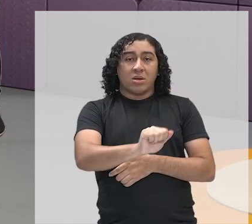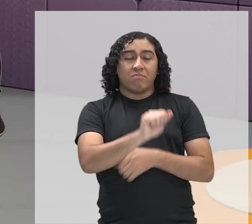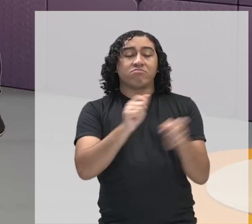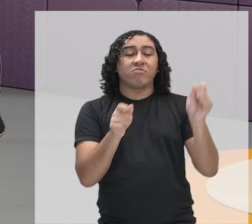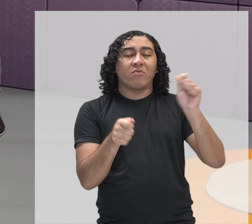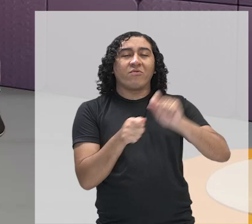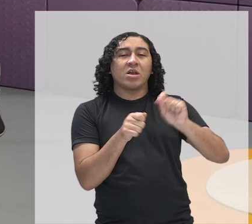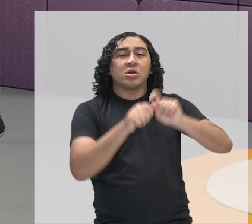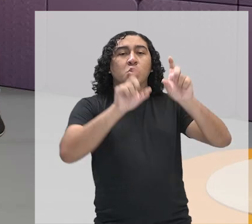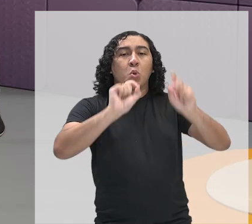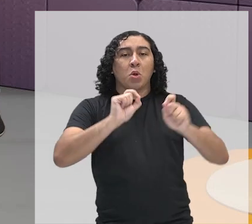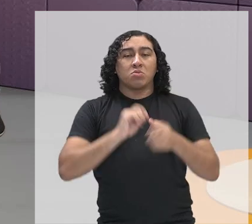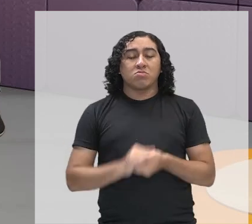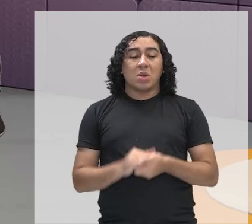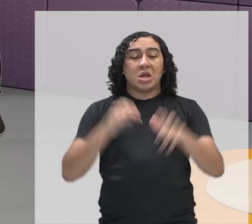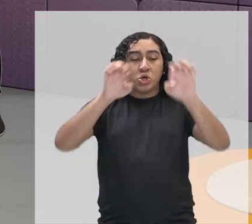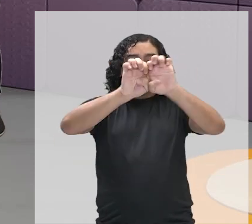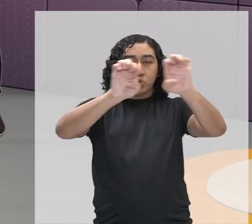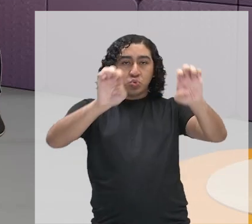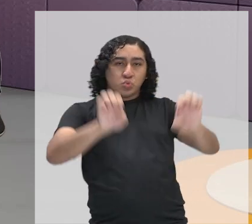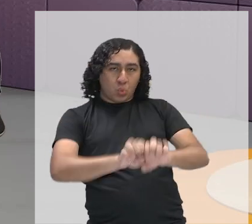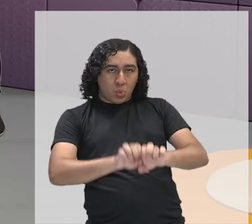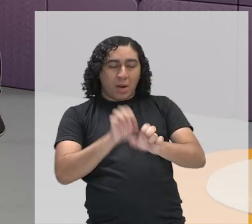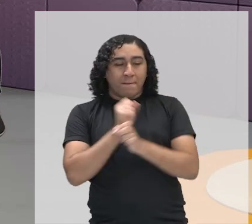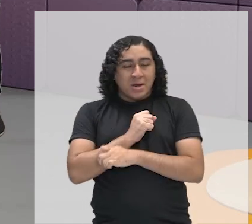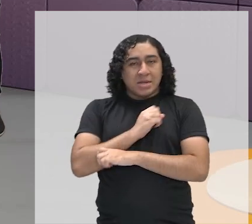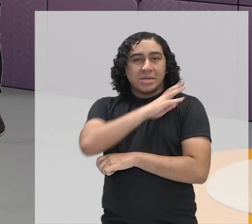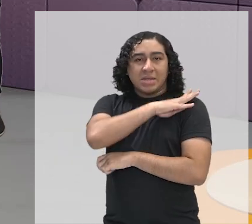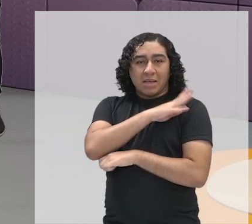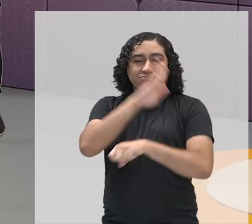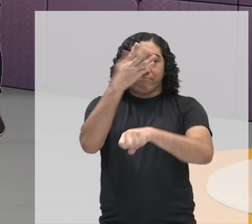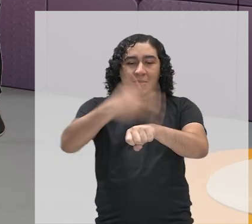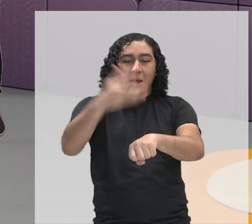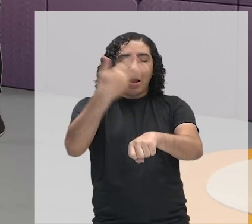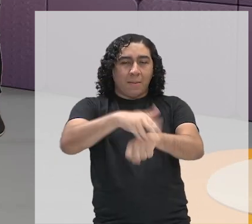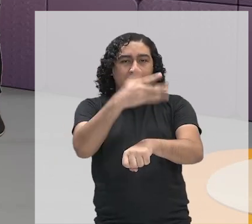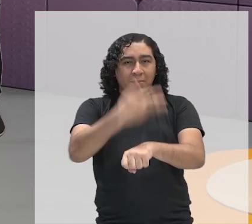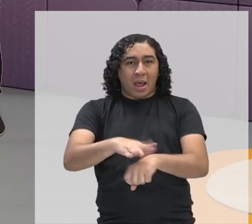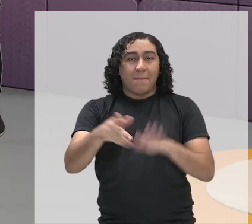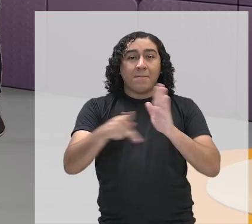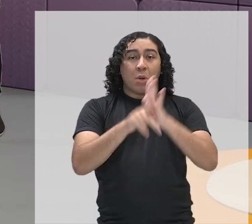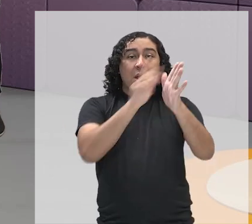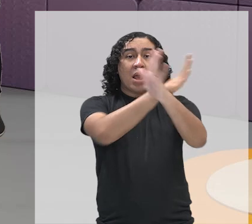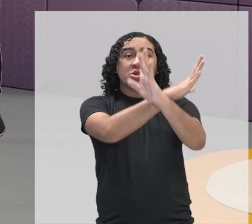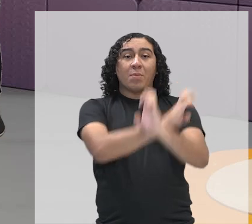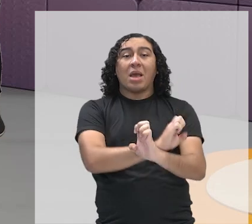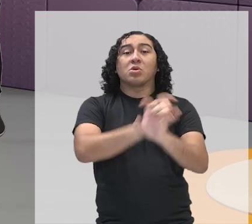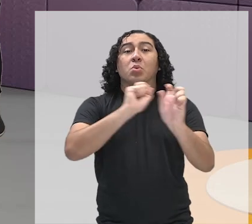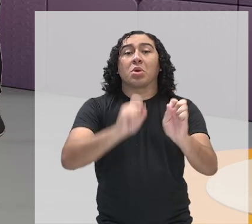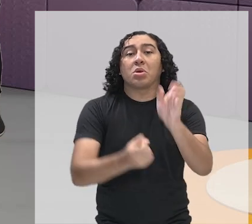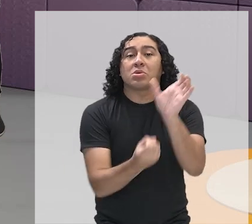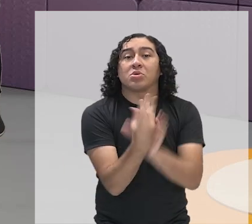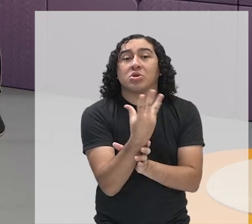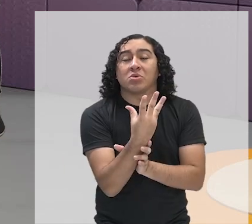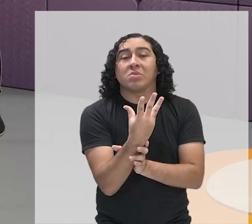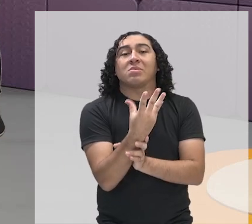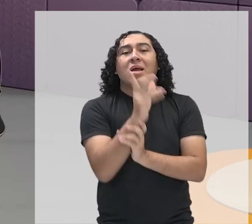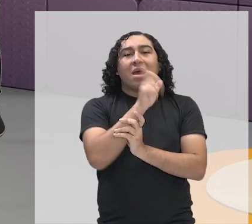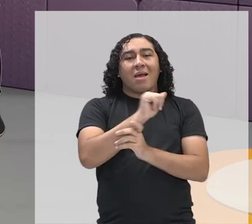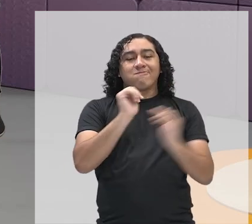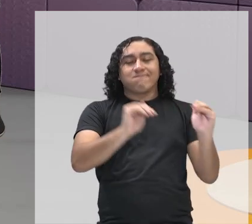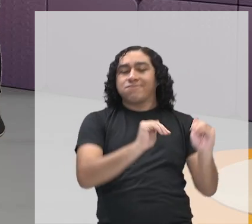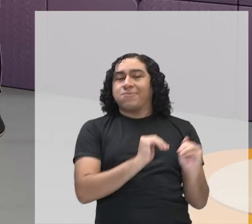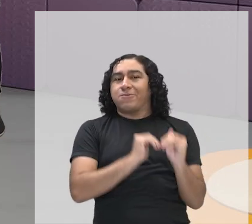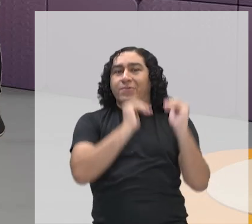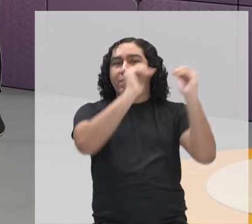uma estrutura militar de ação contínua, fazendo de Esparta, então, o que, meus caros? Uma